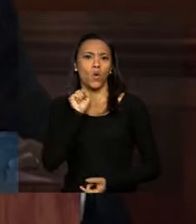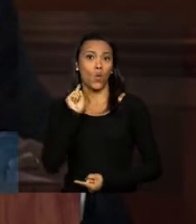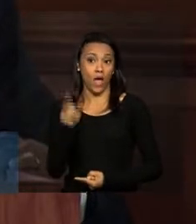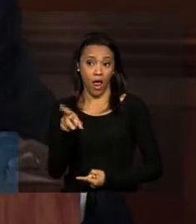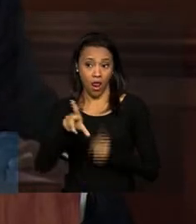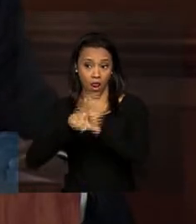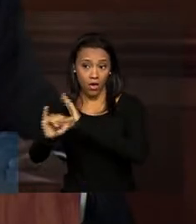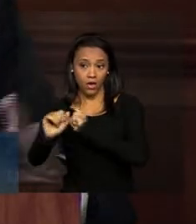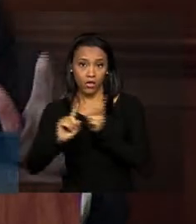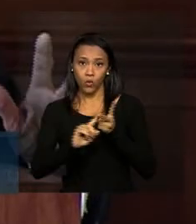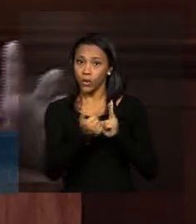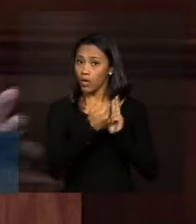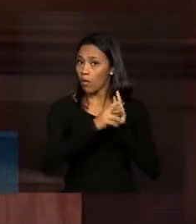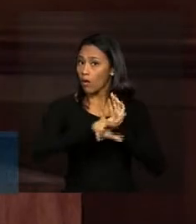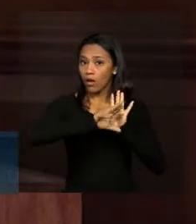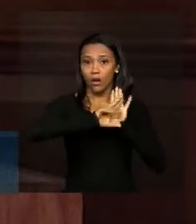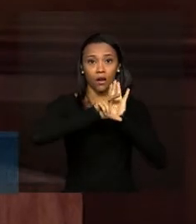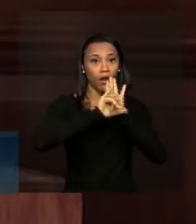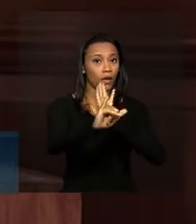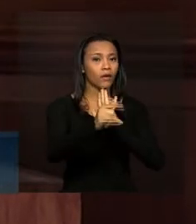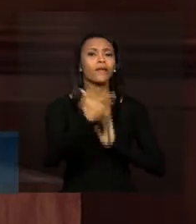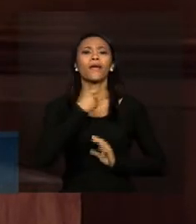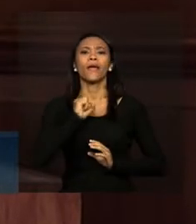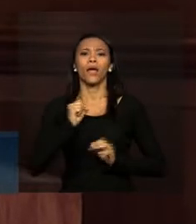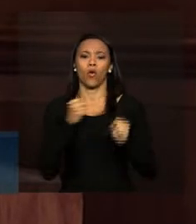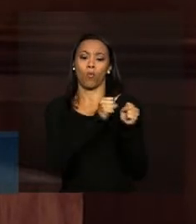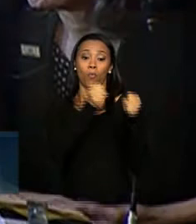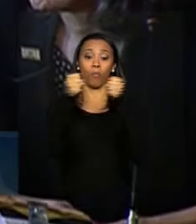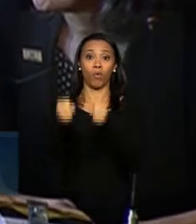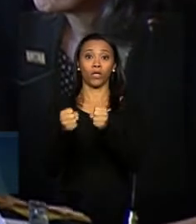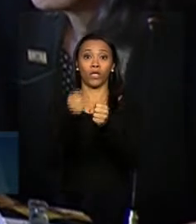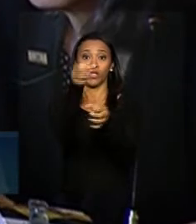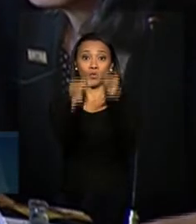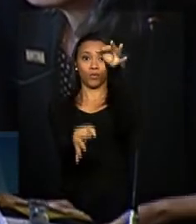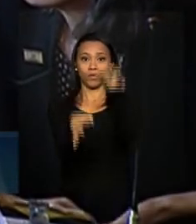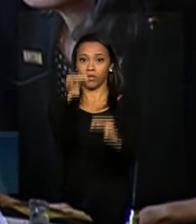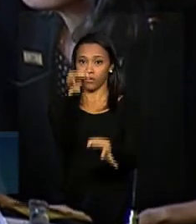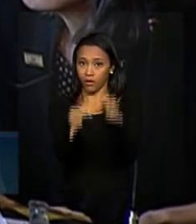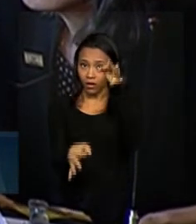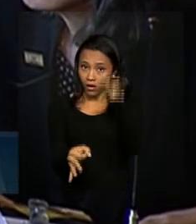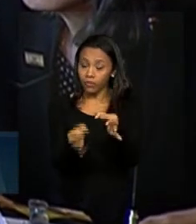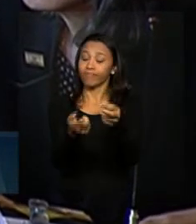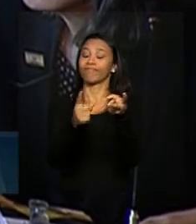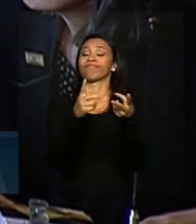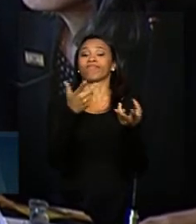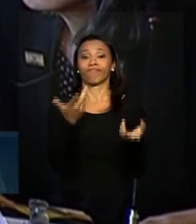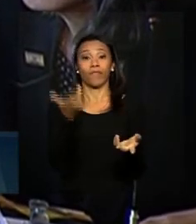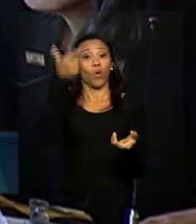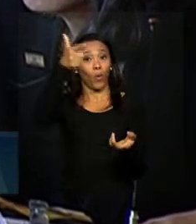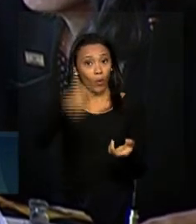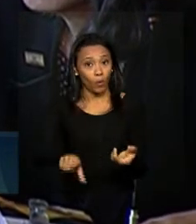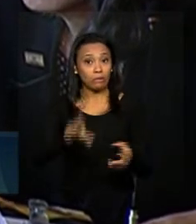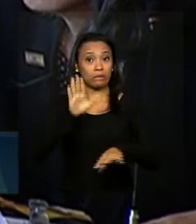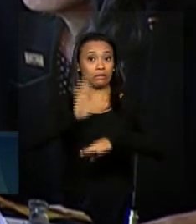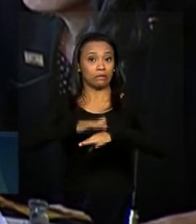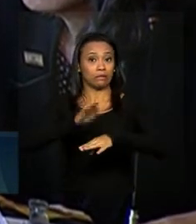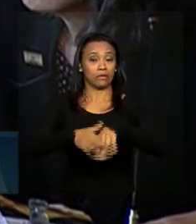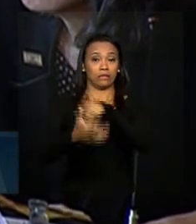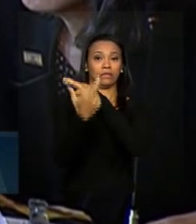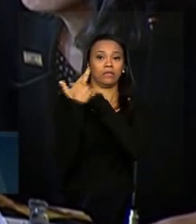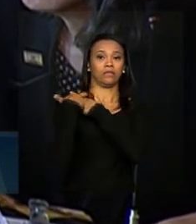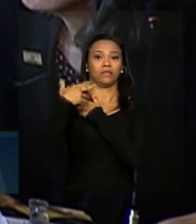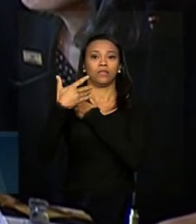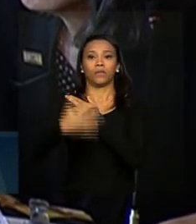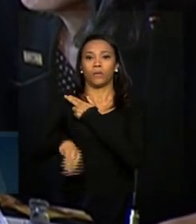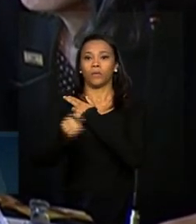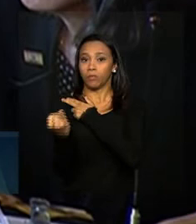que não é lei, é precisamente o Poder Judiciário. Mais ainda, uma função fundamental, e aproveito aqui a